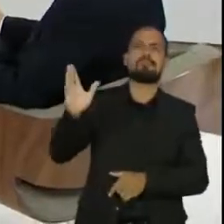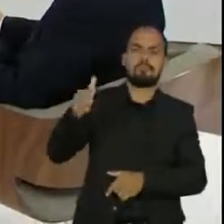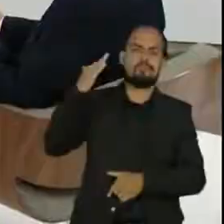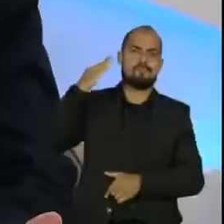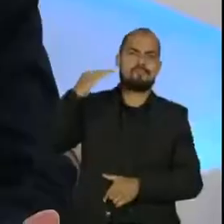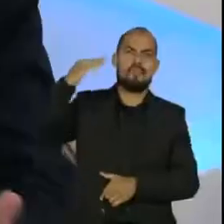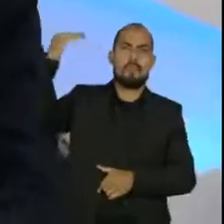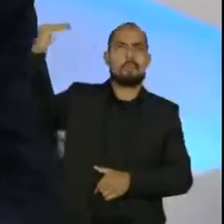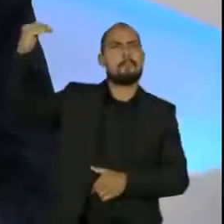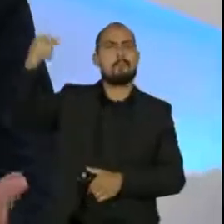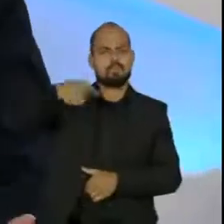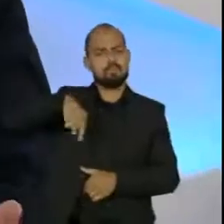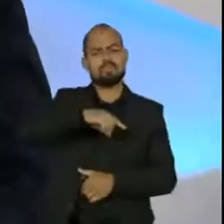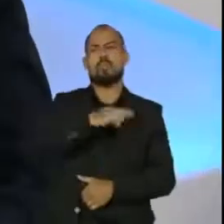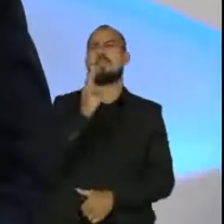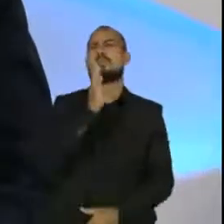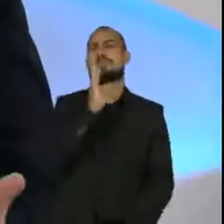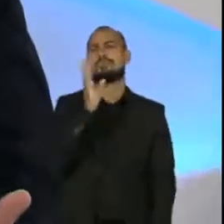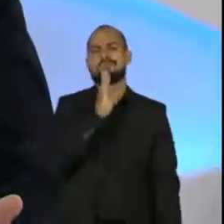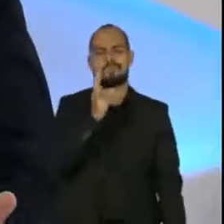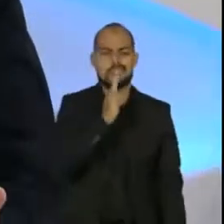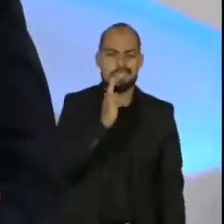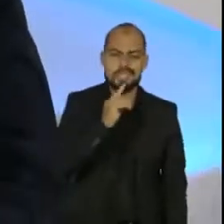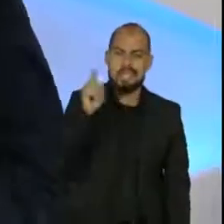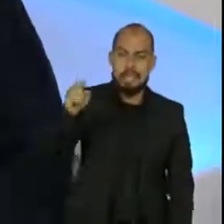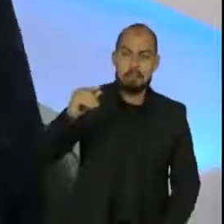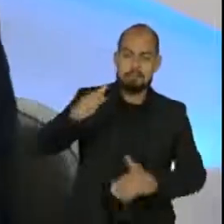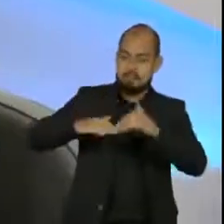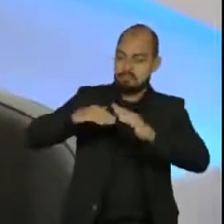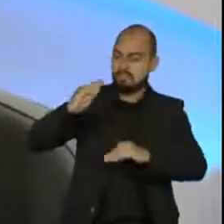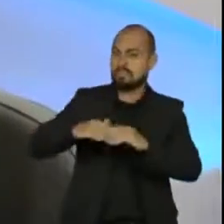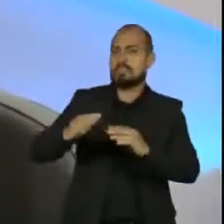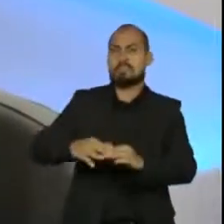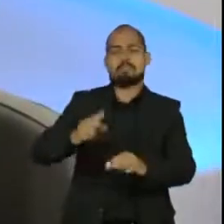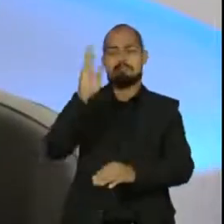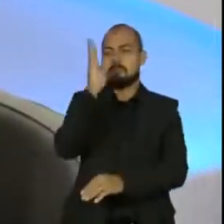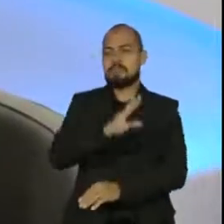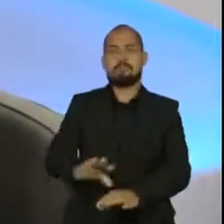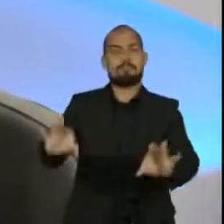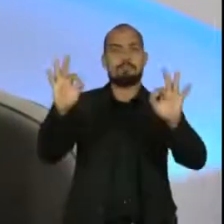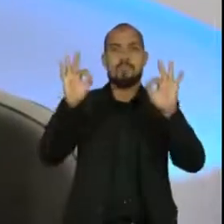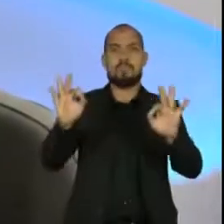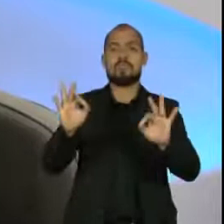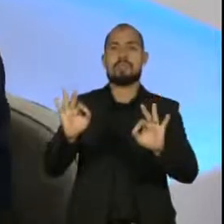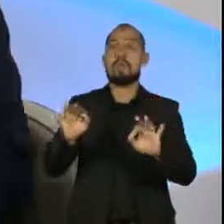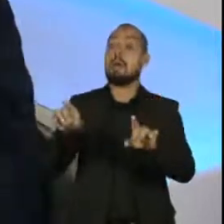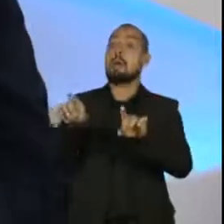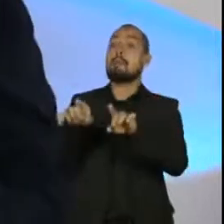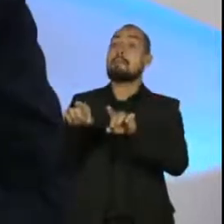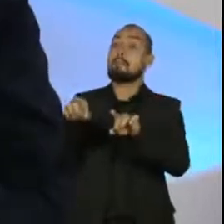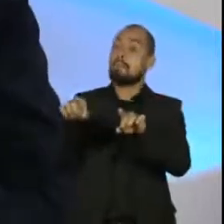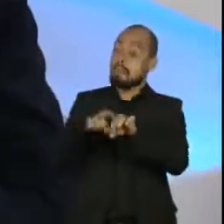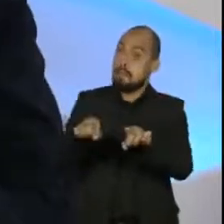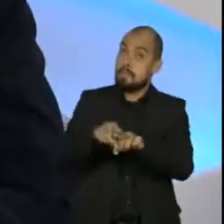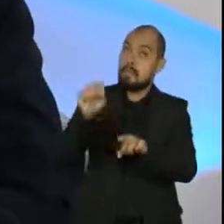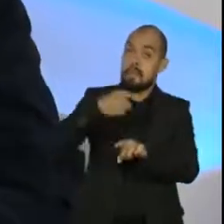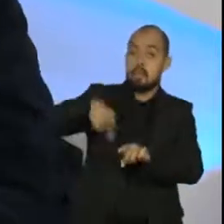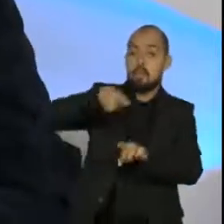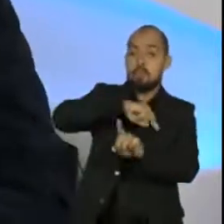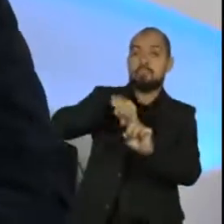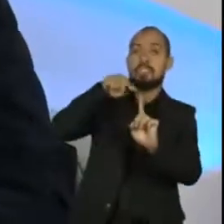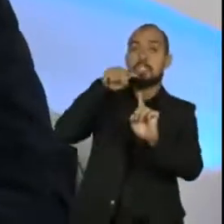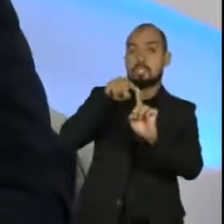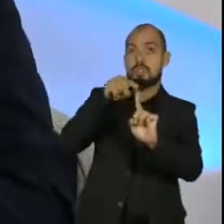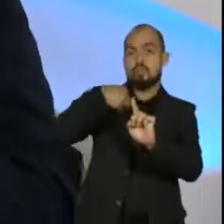ídolo de todos nós é um grande artista um grande brasileiro mas a causa que a gente representa e assim como ele